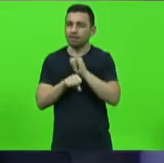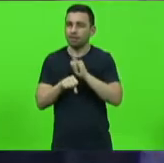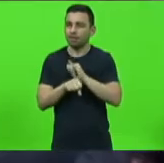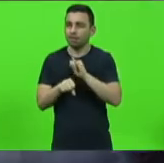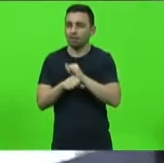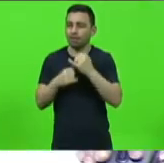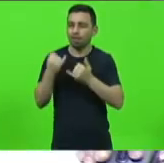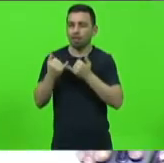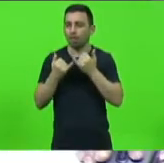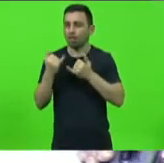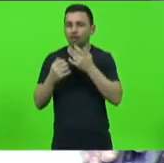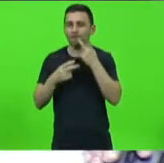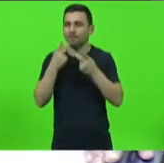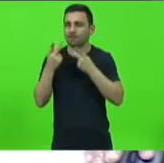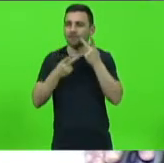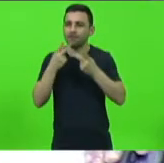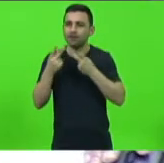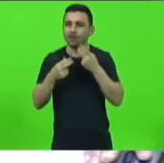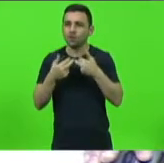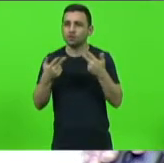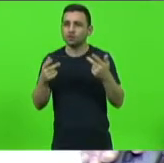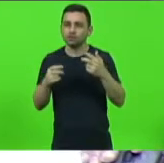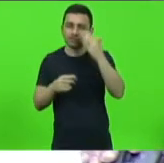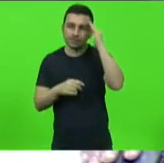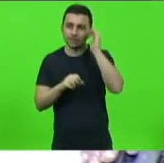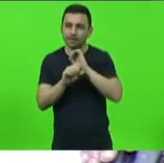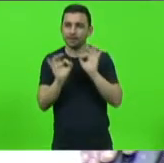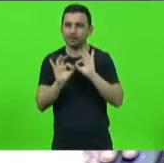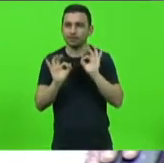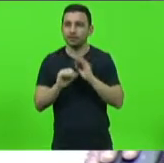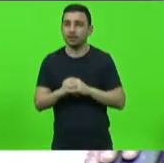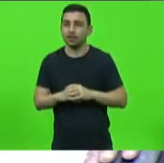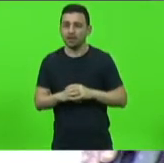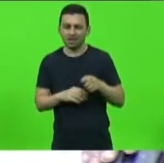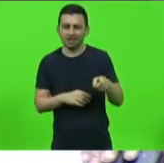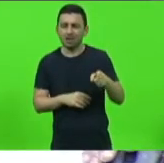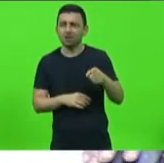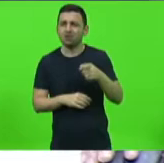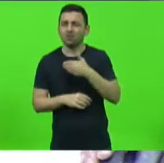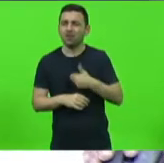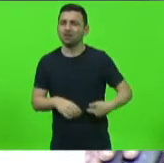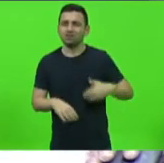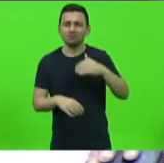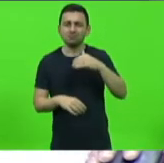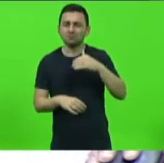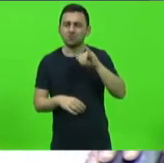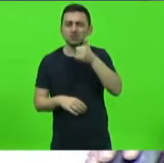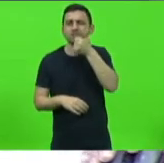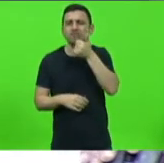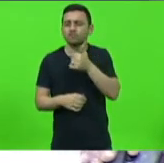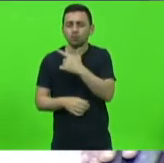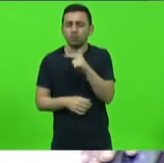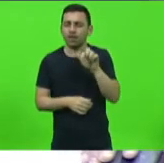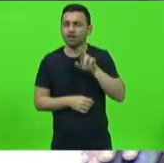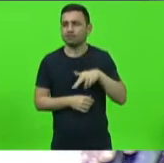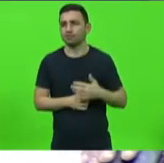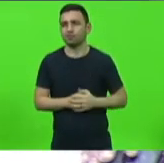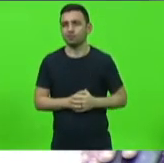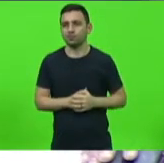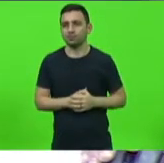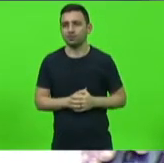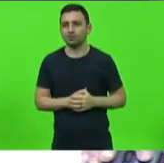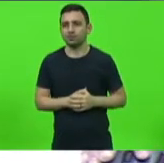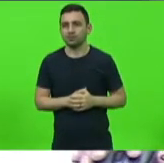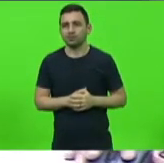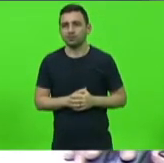negócio sem pé nem cabeça, uma justificativa sem nenhuma razão, porque não tem razão. Não tem razão a justificativa do